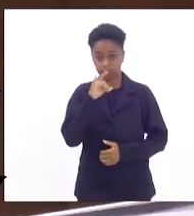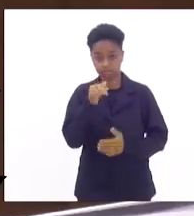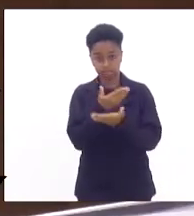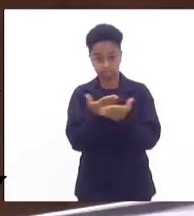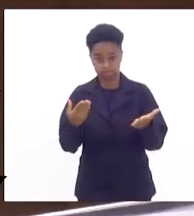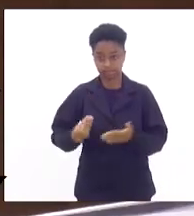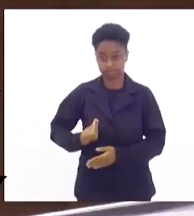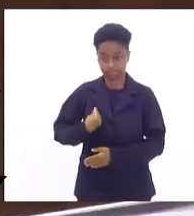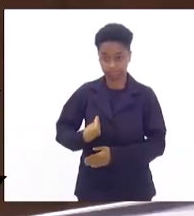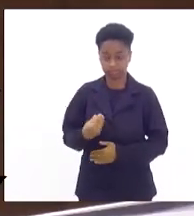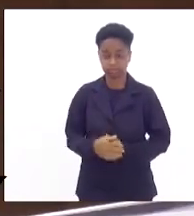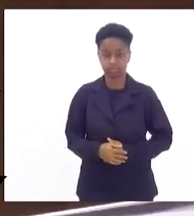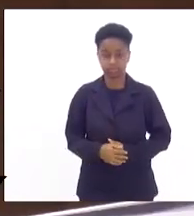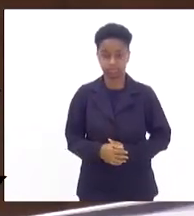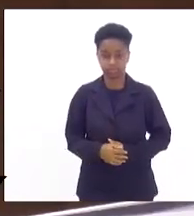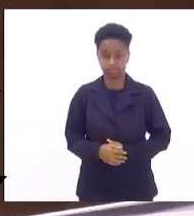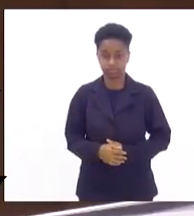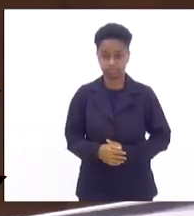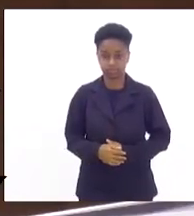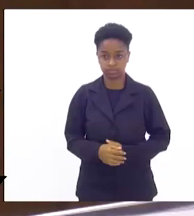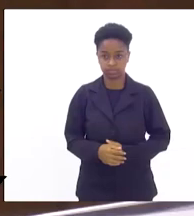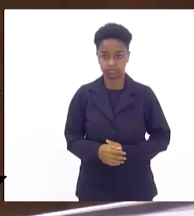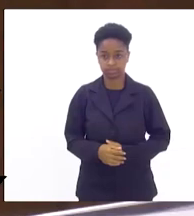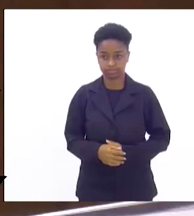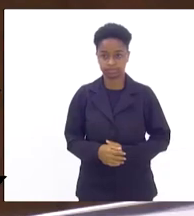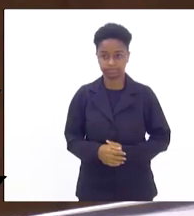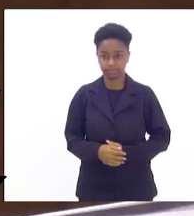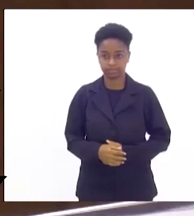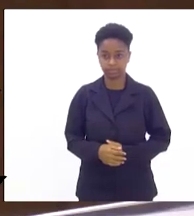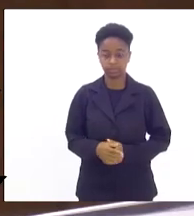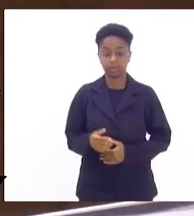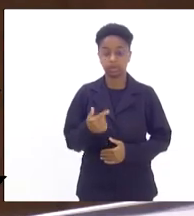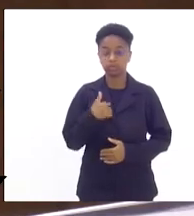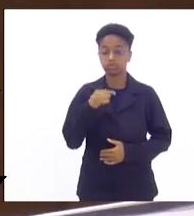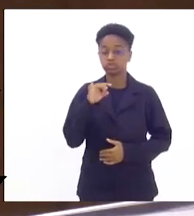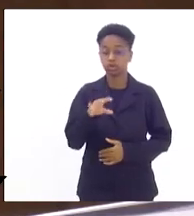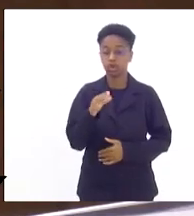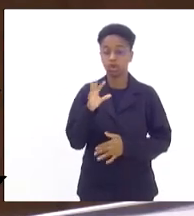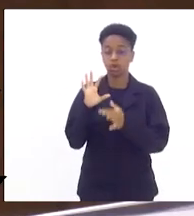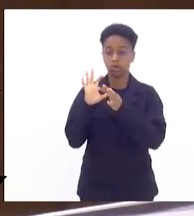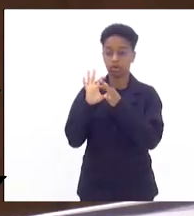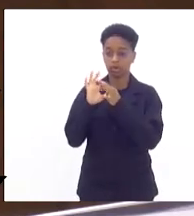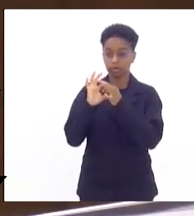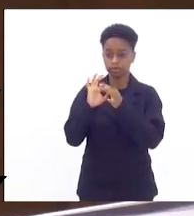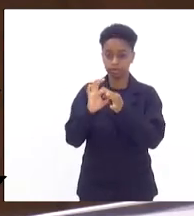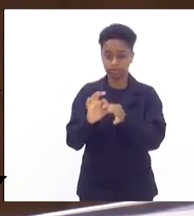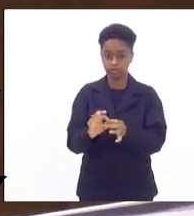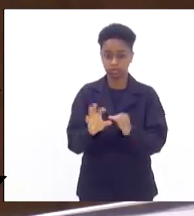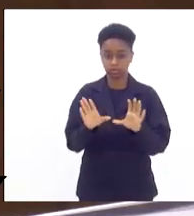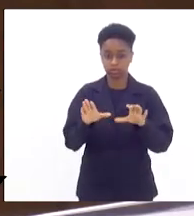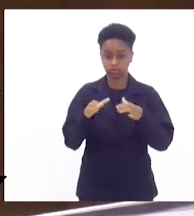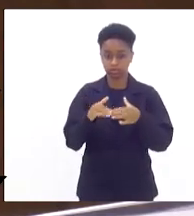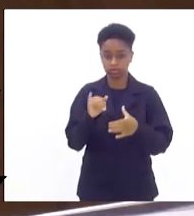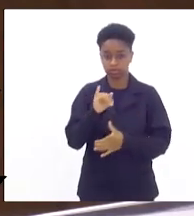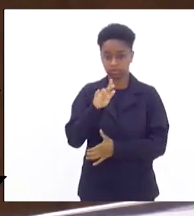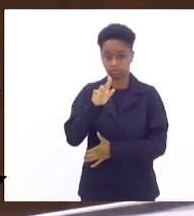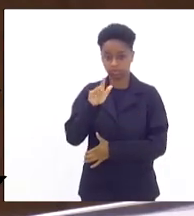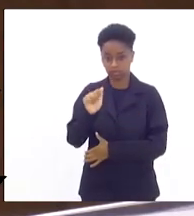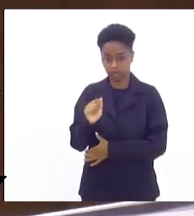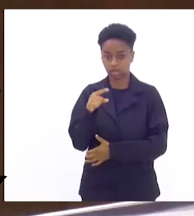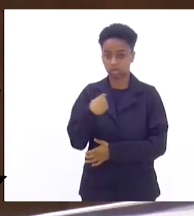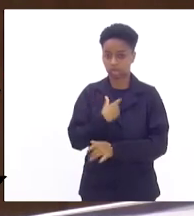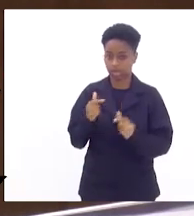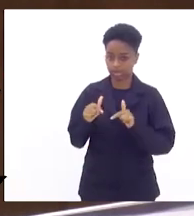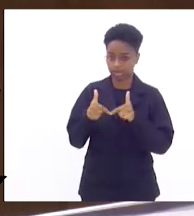presentes. Apesar do pedido, só para poder contextualizar um pouco do Grupo Iguá. Iguá já atua no Brasil